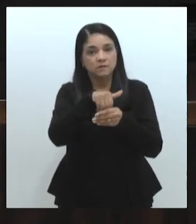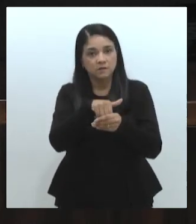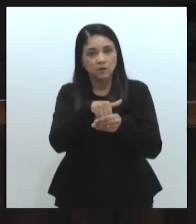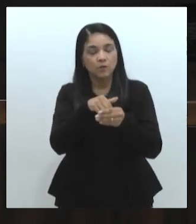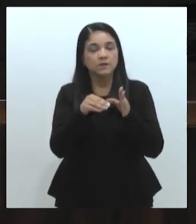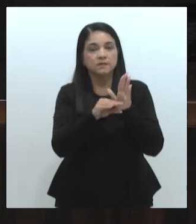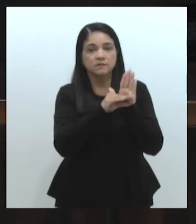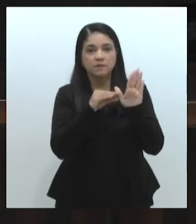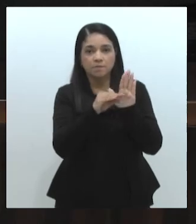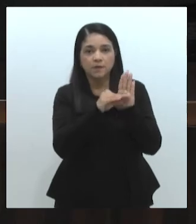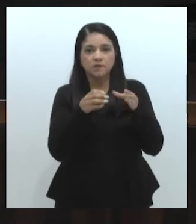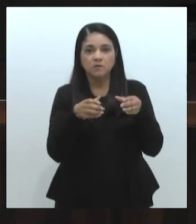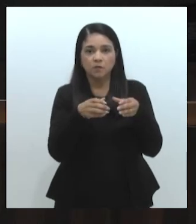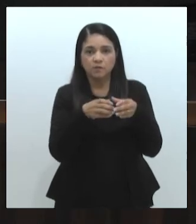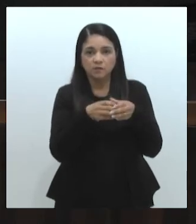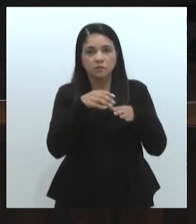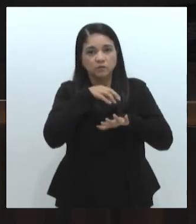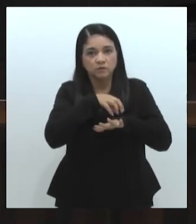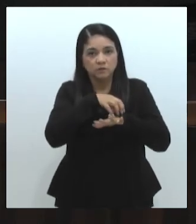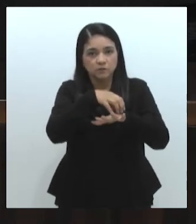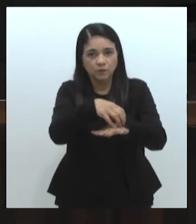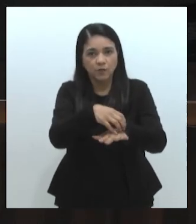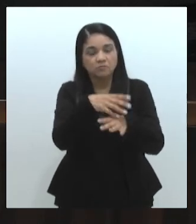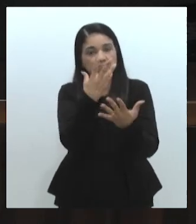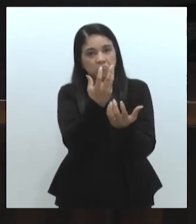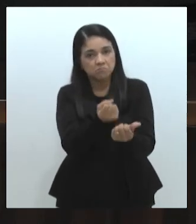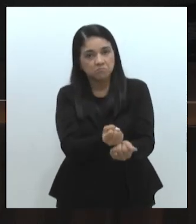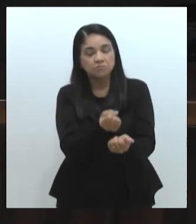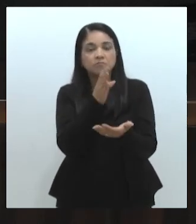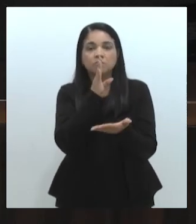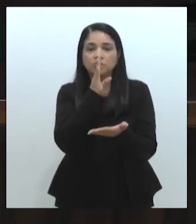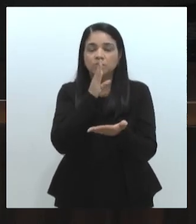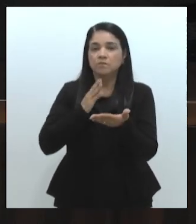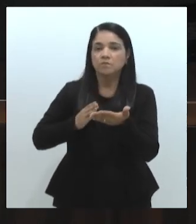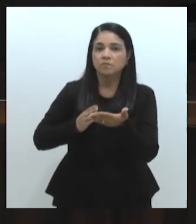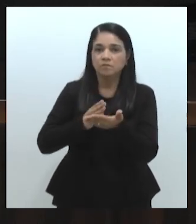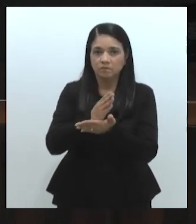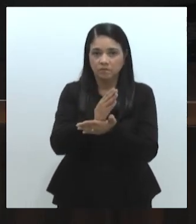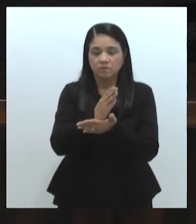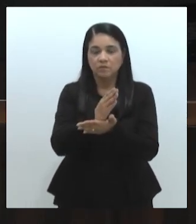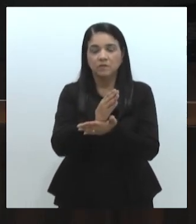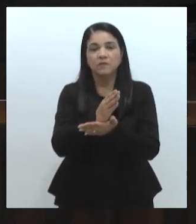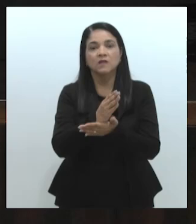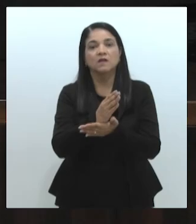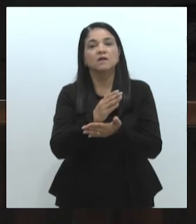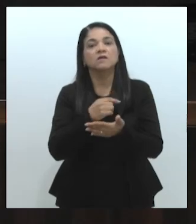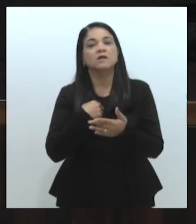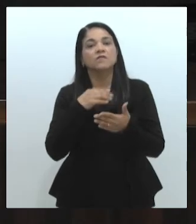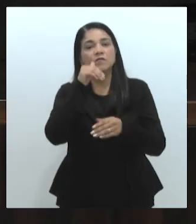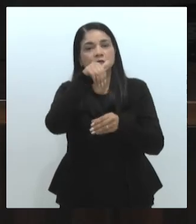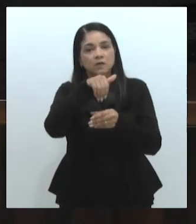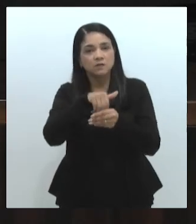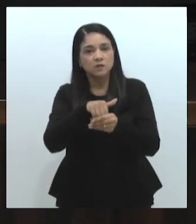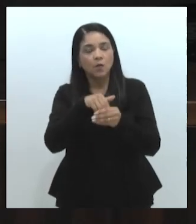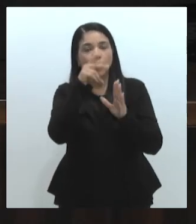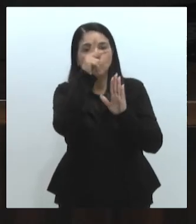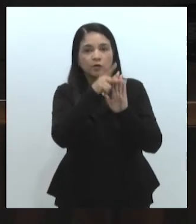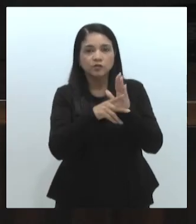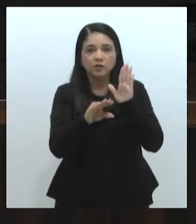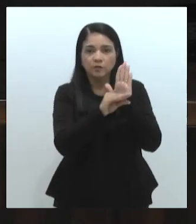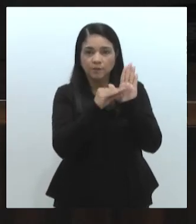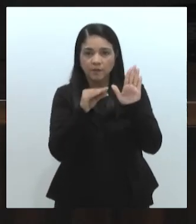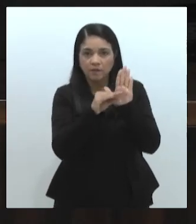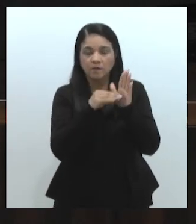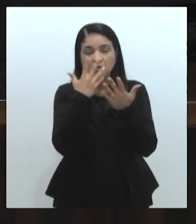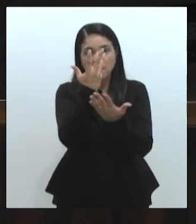as emendas da Comissão de Transporte. Os senhores que aprovam permaneçam como estão. Aprovado. Em votação, projeto assim emendado. Os